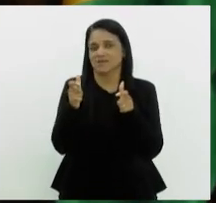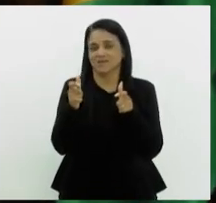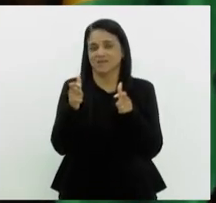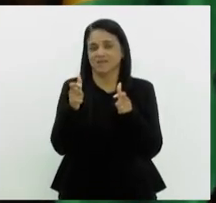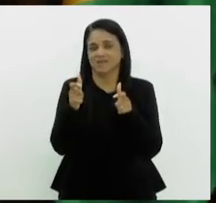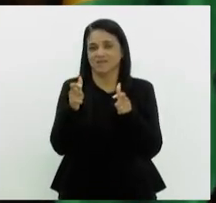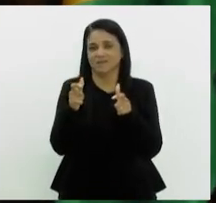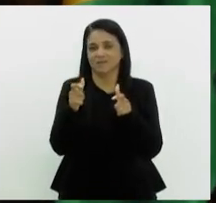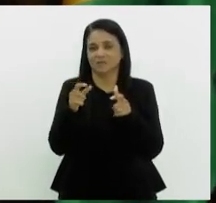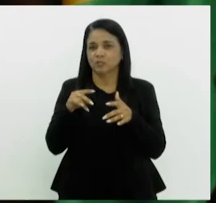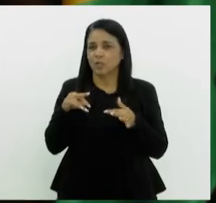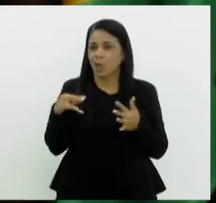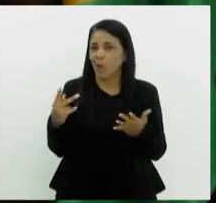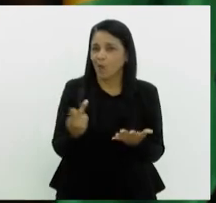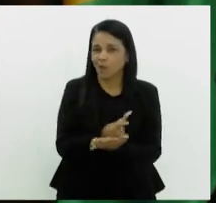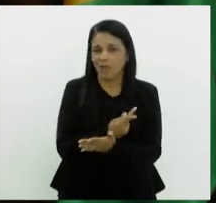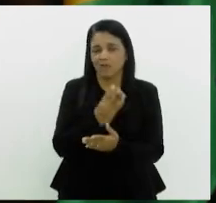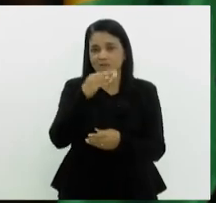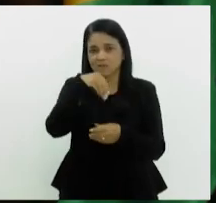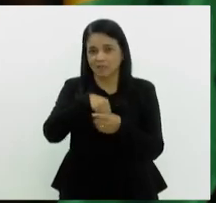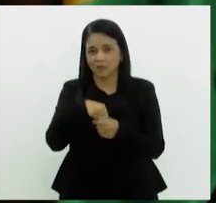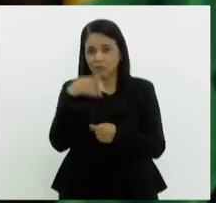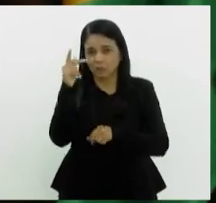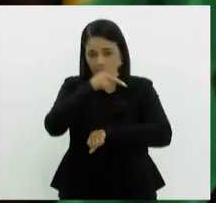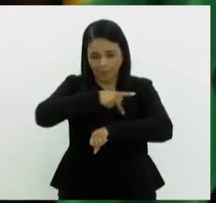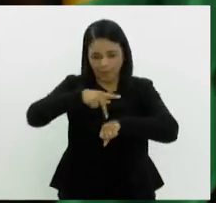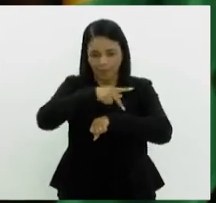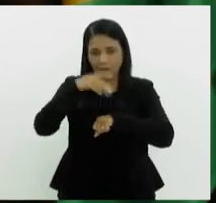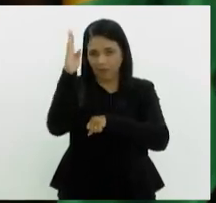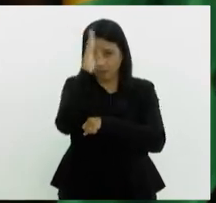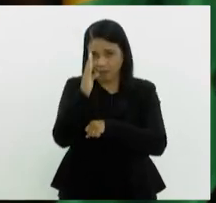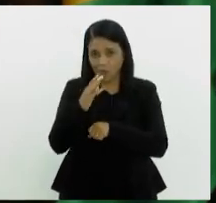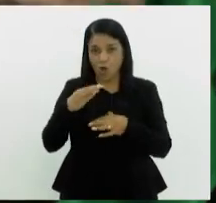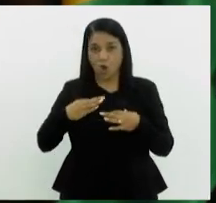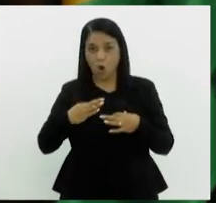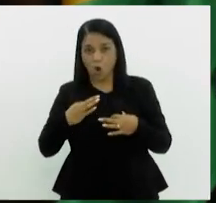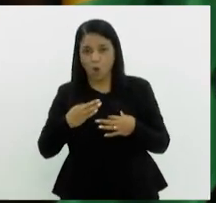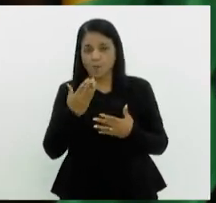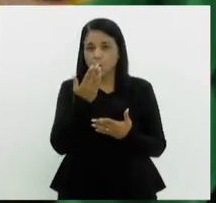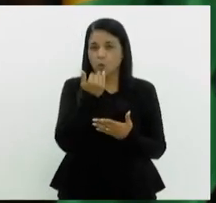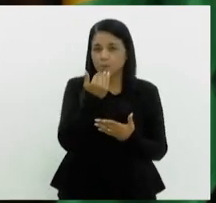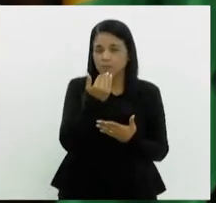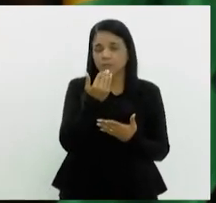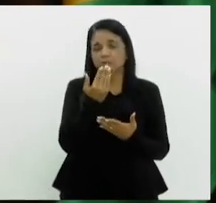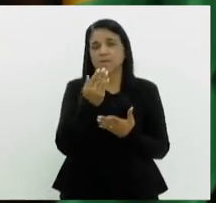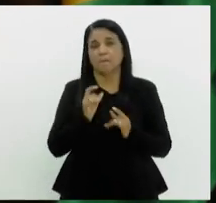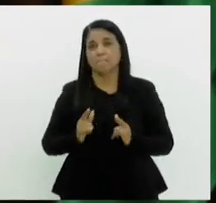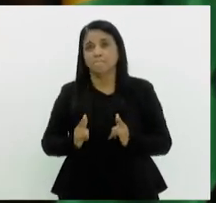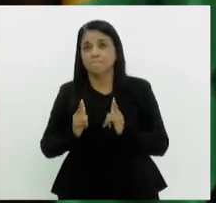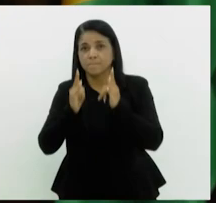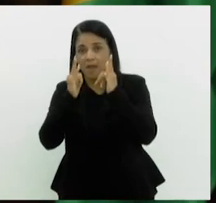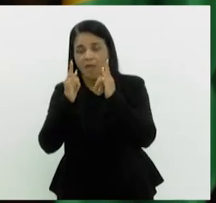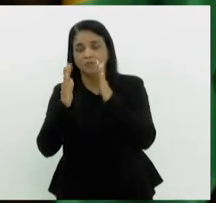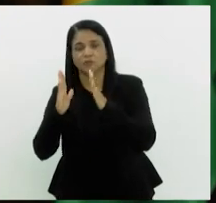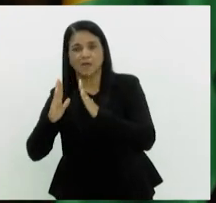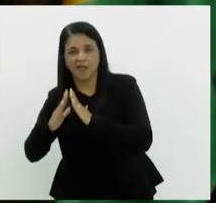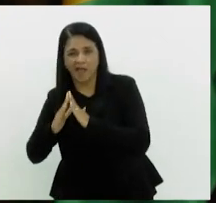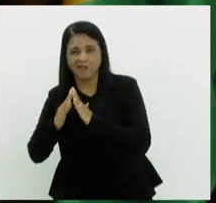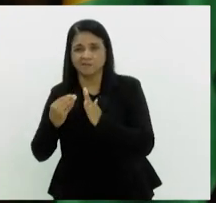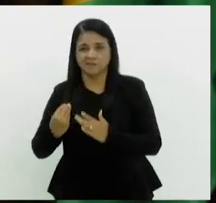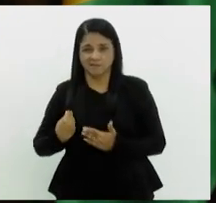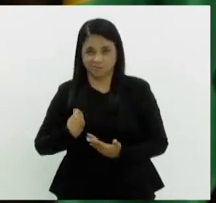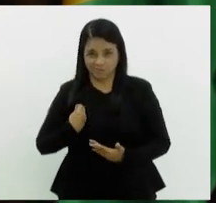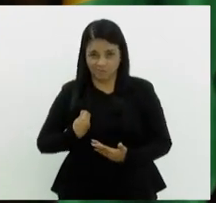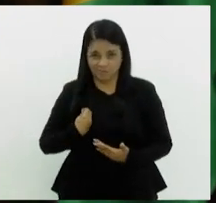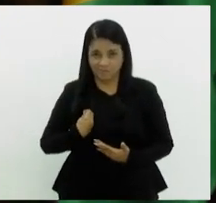as coisas que acontecem nesse país, a roupa que a gente veste, a comida que a gente come, os prédios que a gente habita,